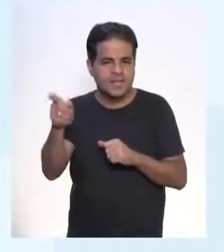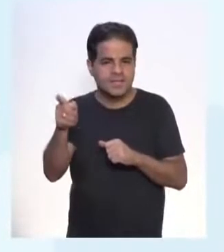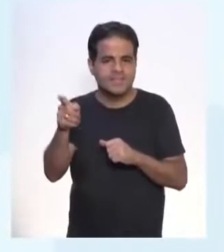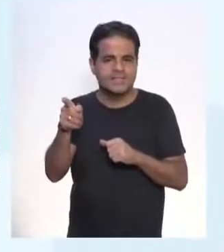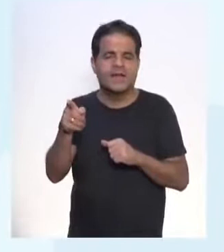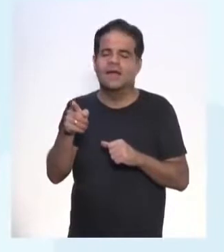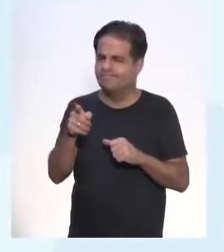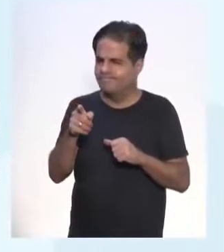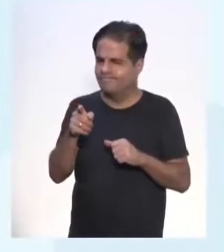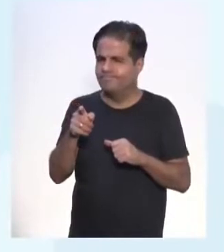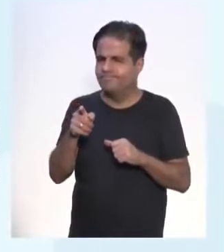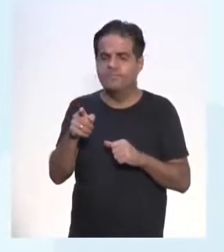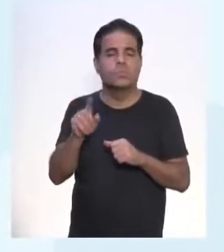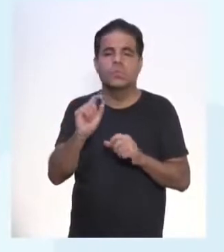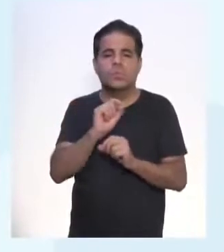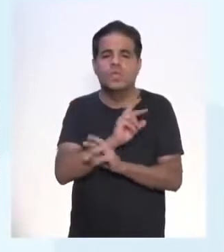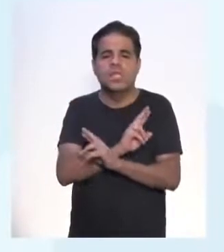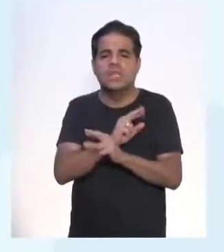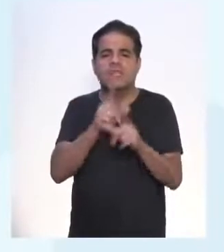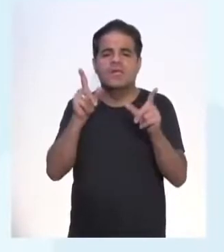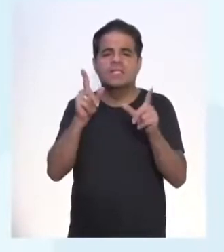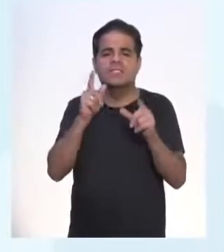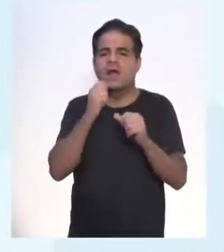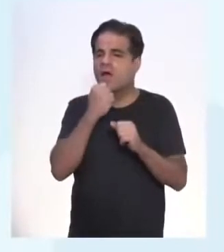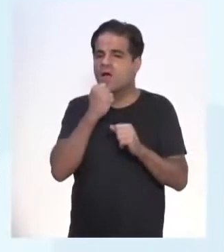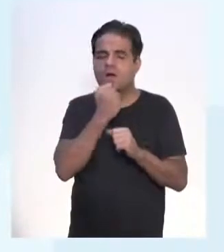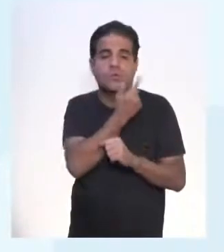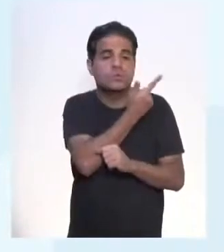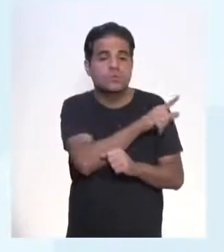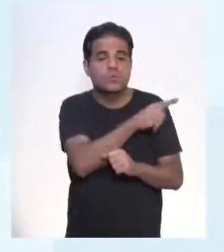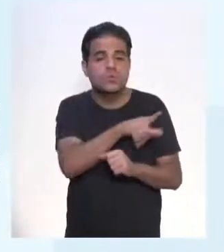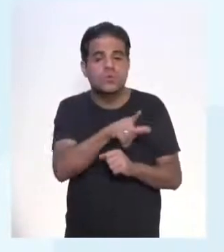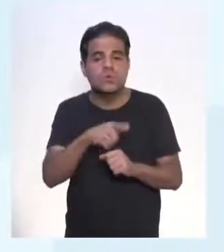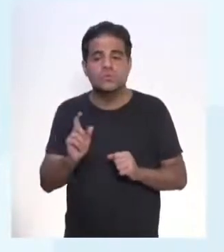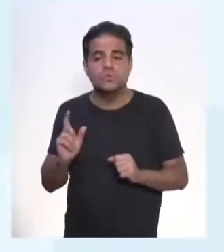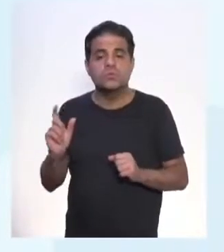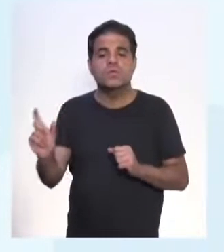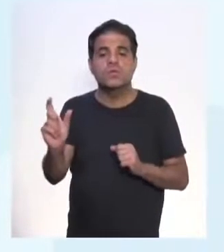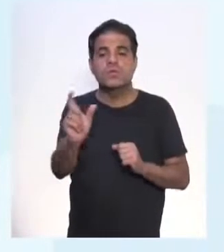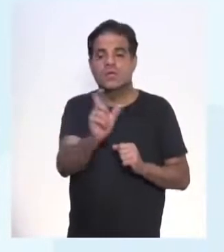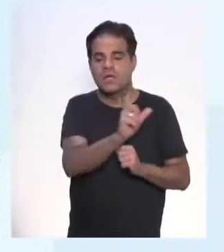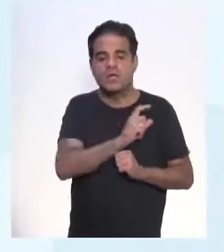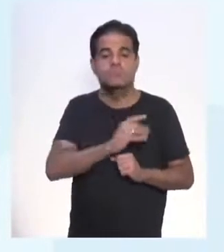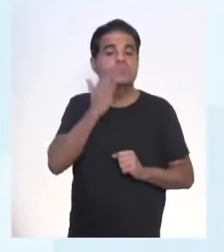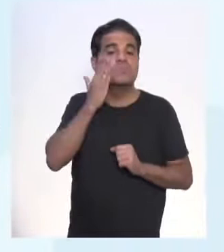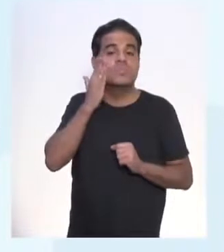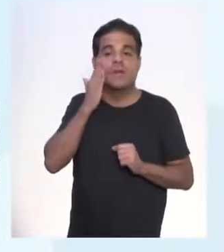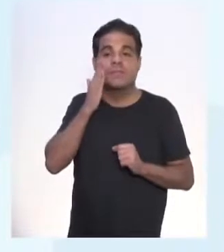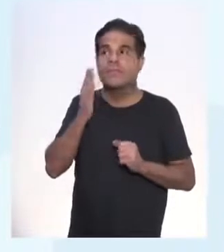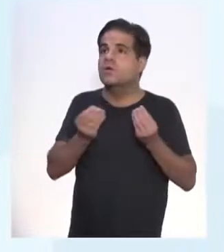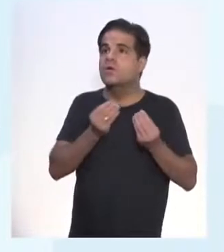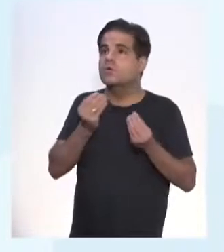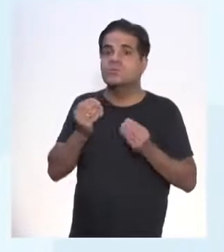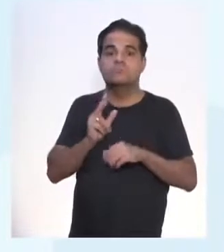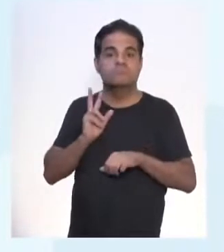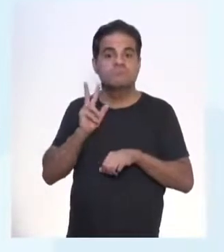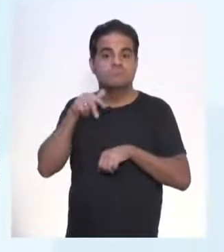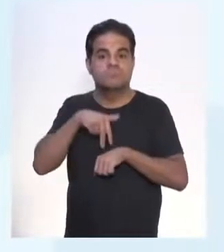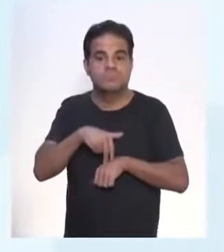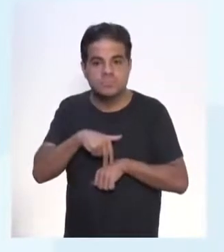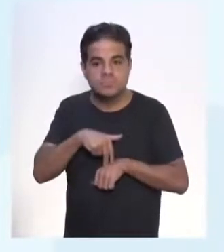Assim, o que diferencia a ciência dos outros campos do saber? O que determina a